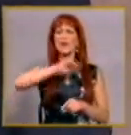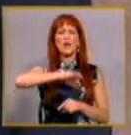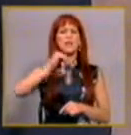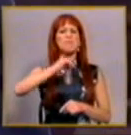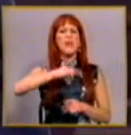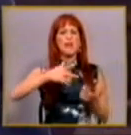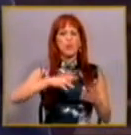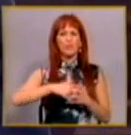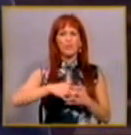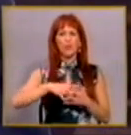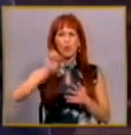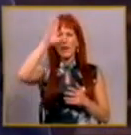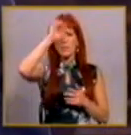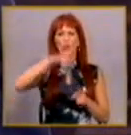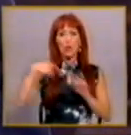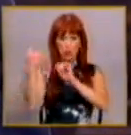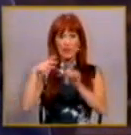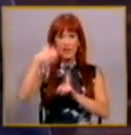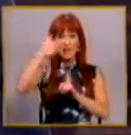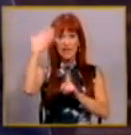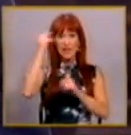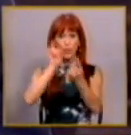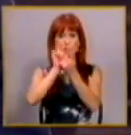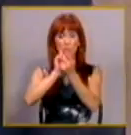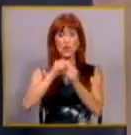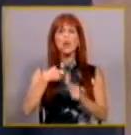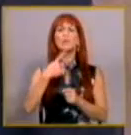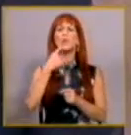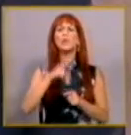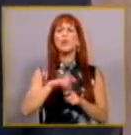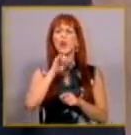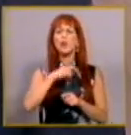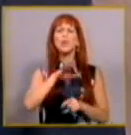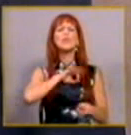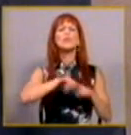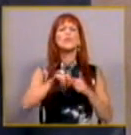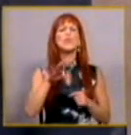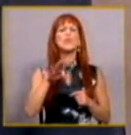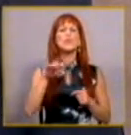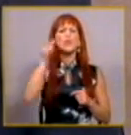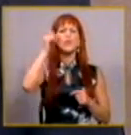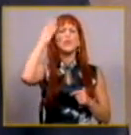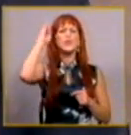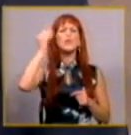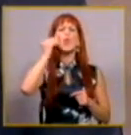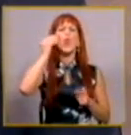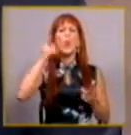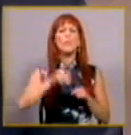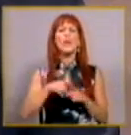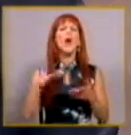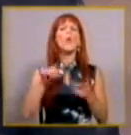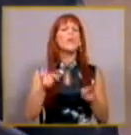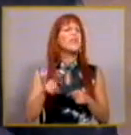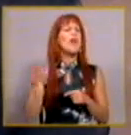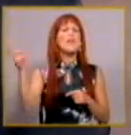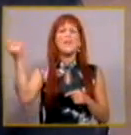mínimo e o Primeiro-Ministro, no debate quinzenal, teve a oportunidade de perguntar ao deputado António José Seguro como, onde é que ele